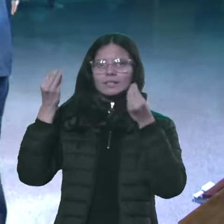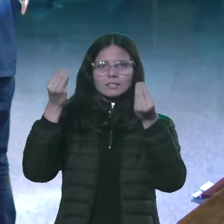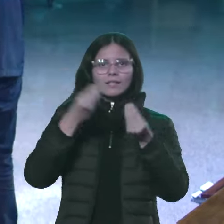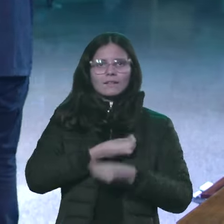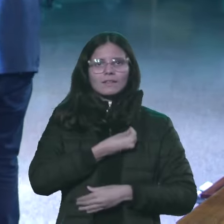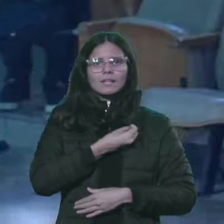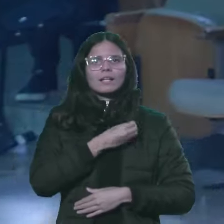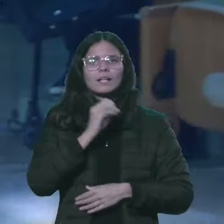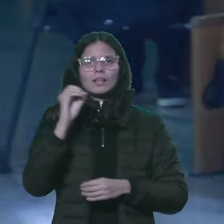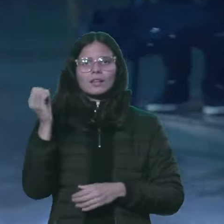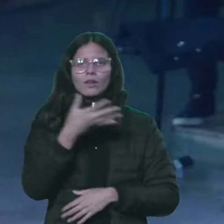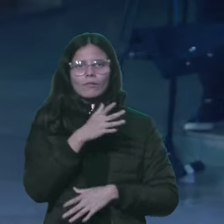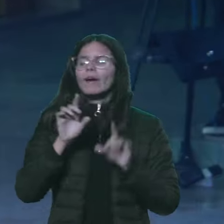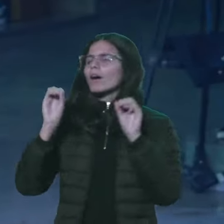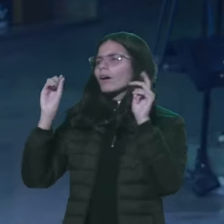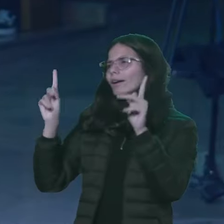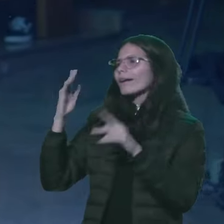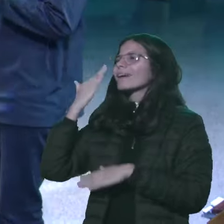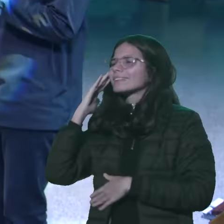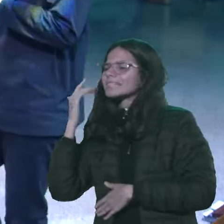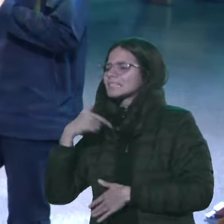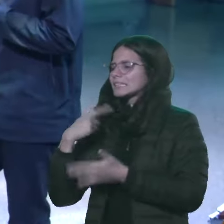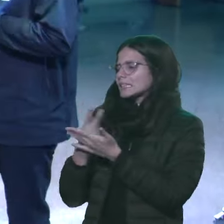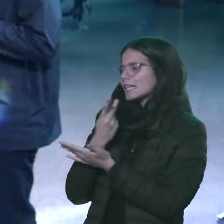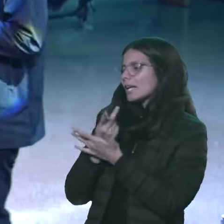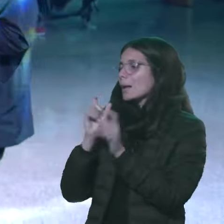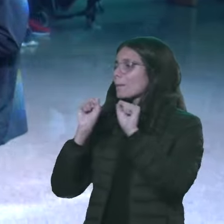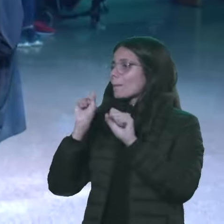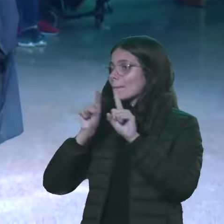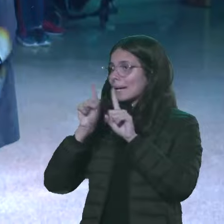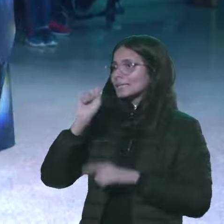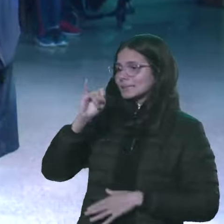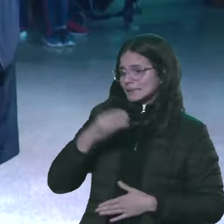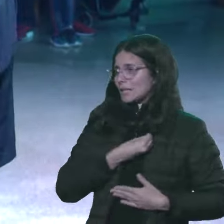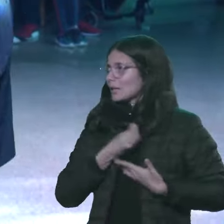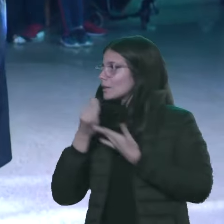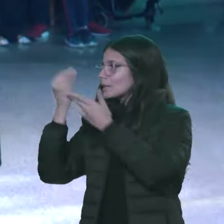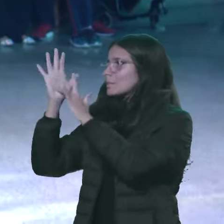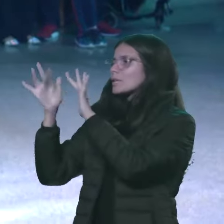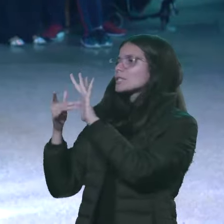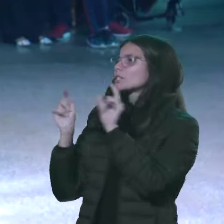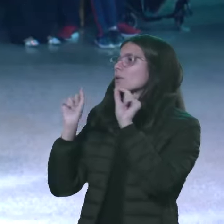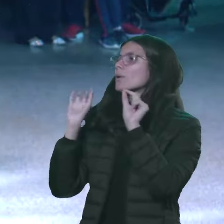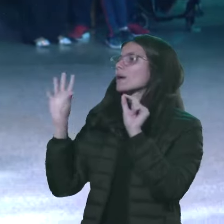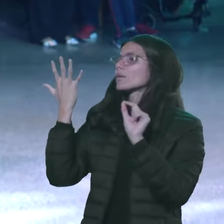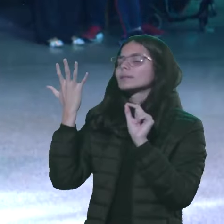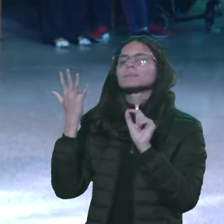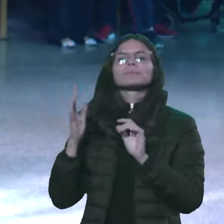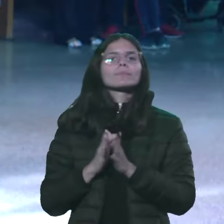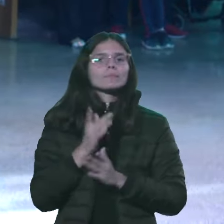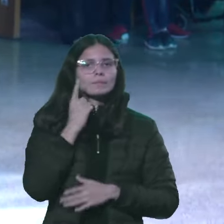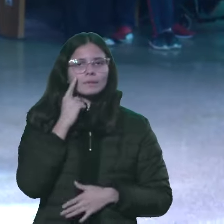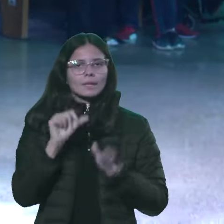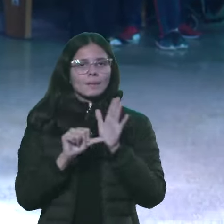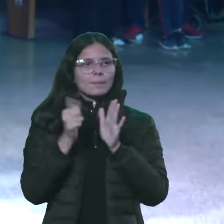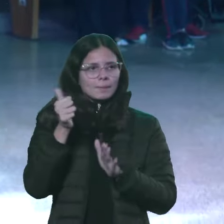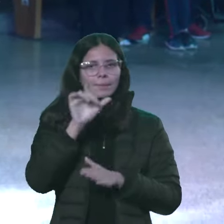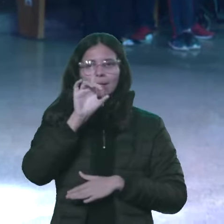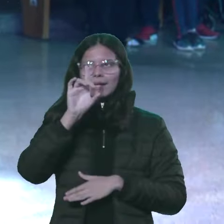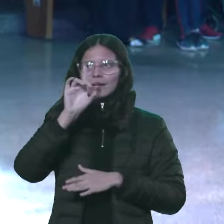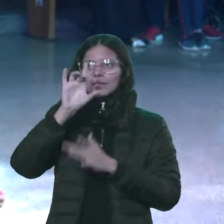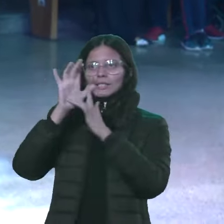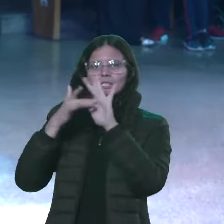estou errado. Mas se eu entregar a minha vida para Jesus, o que, que vai acontecer? Primeiro Ele vai falar as coisas que estão erradas, que você